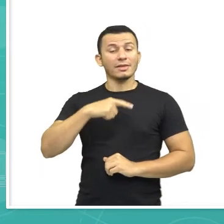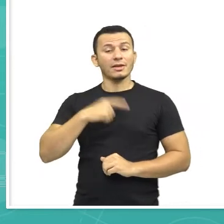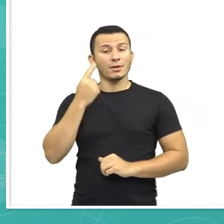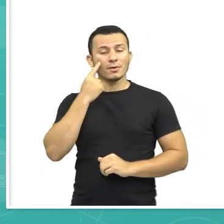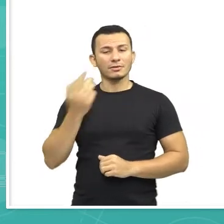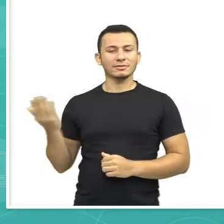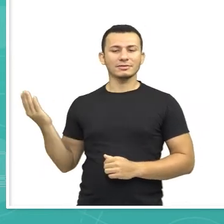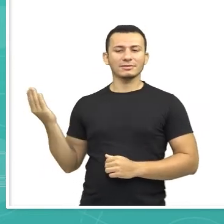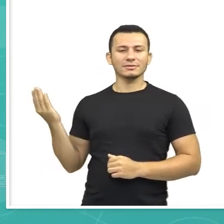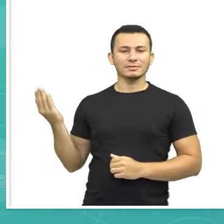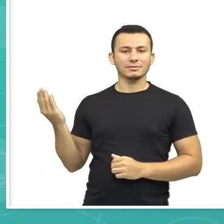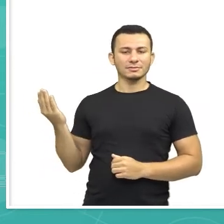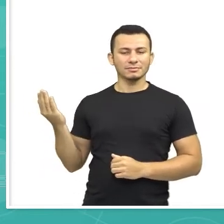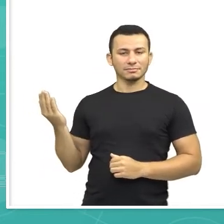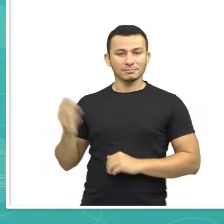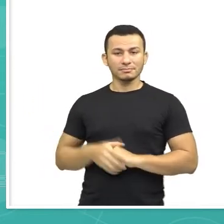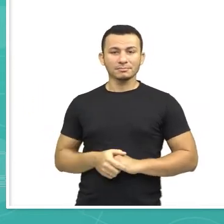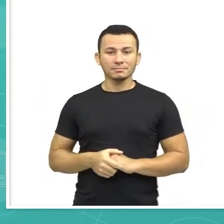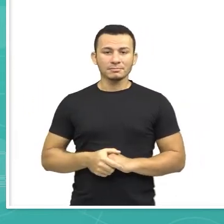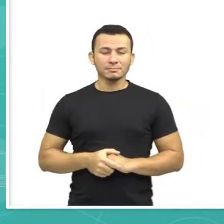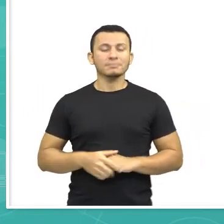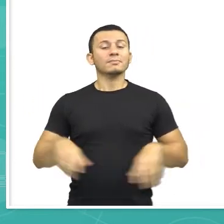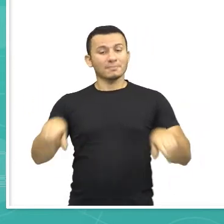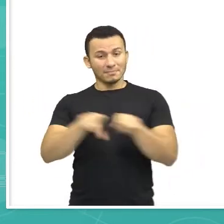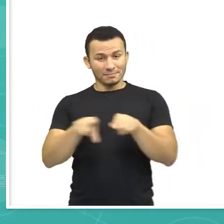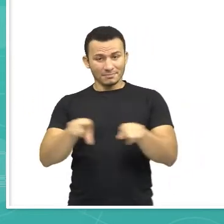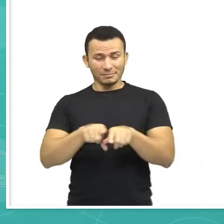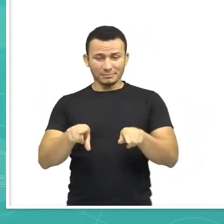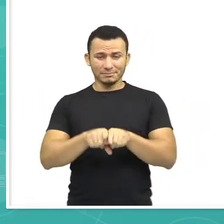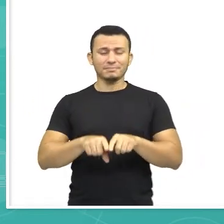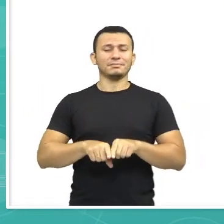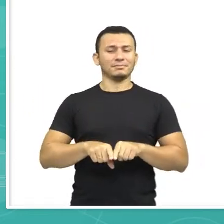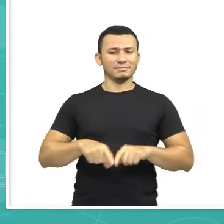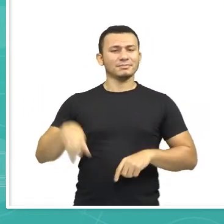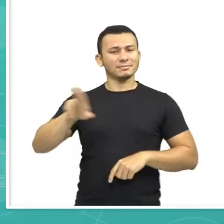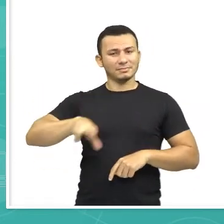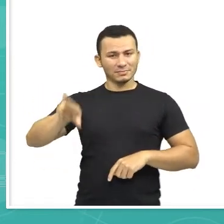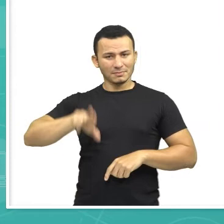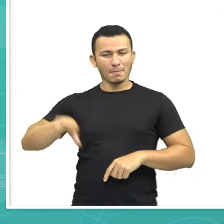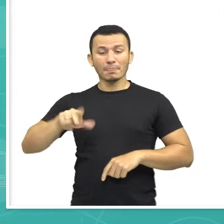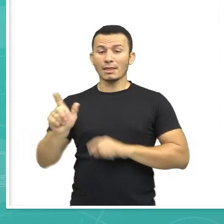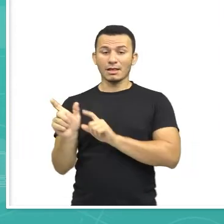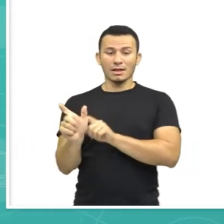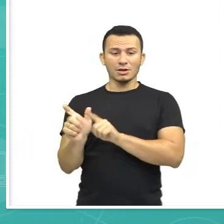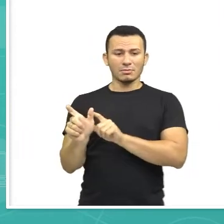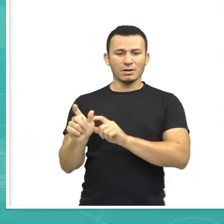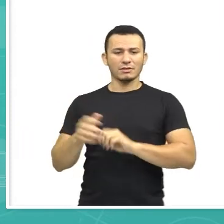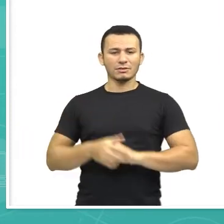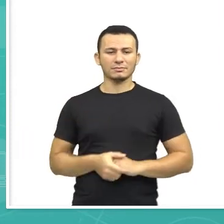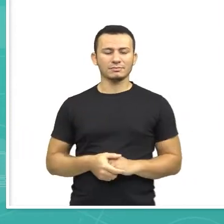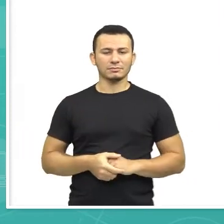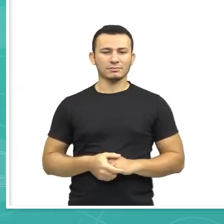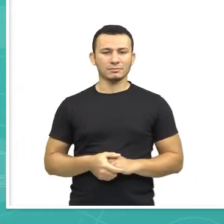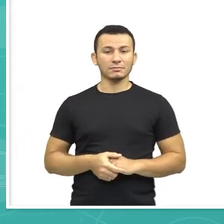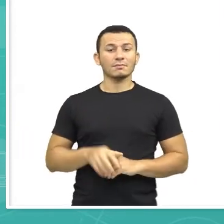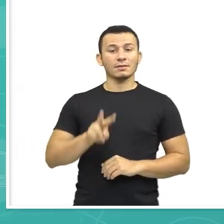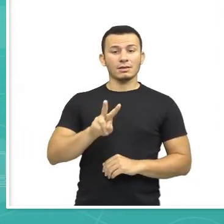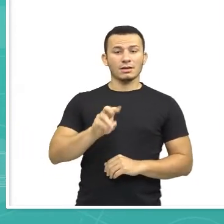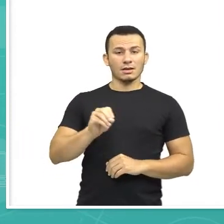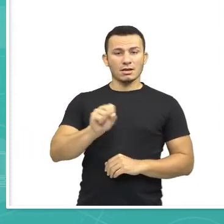exemplos? Temos, olha só. Muito bem. Temos aí também, temos também aí, olha só,